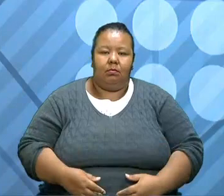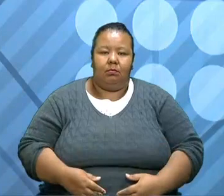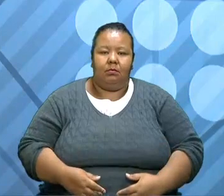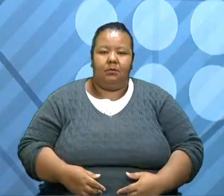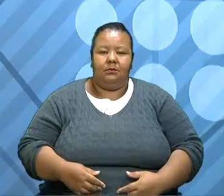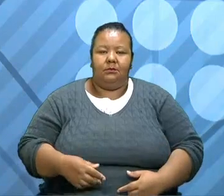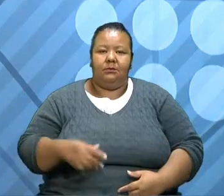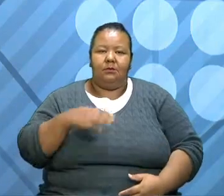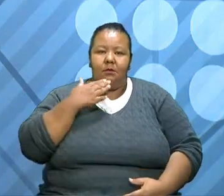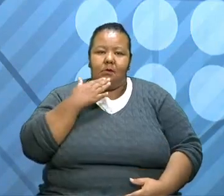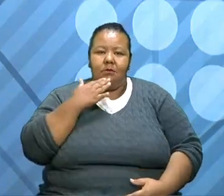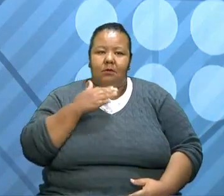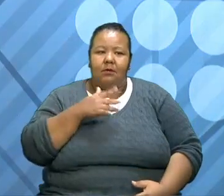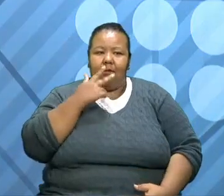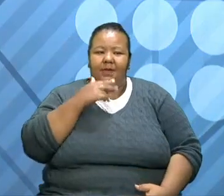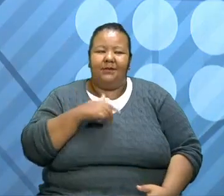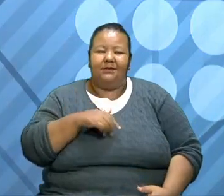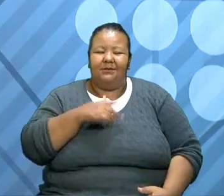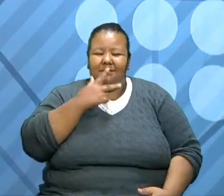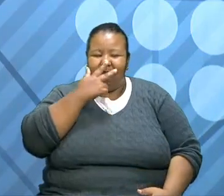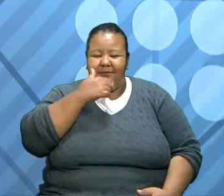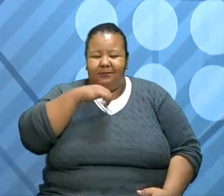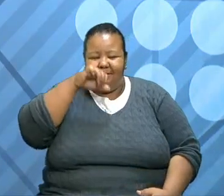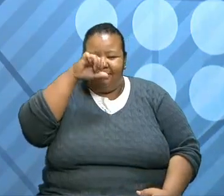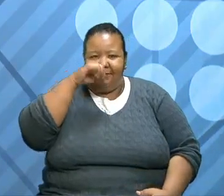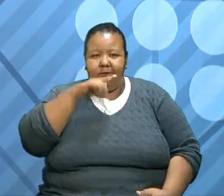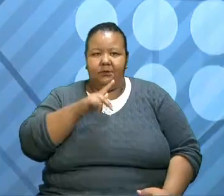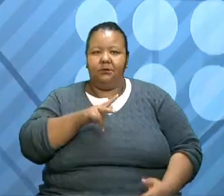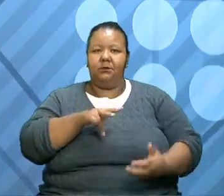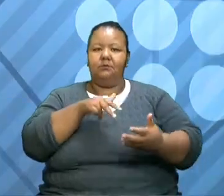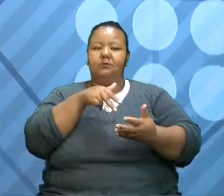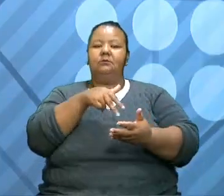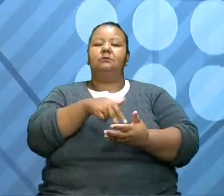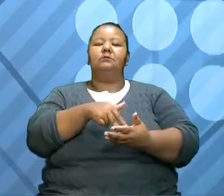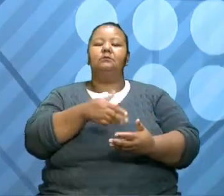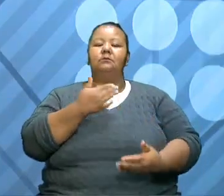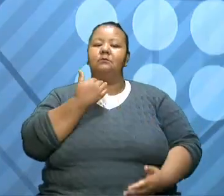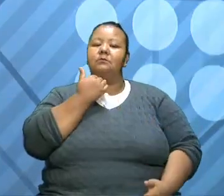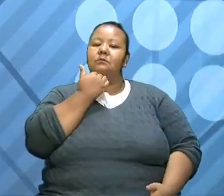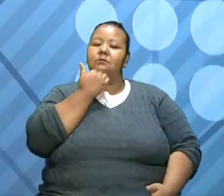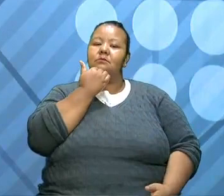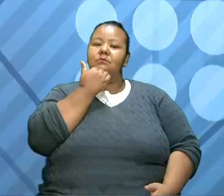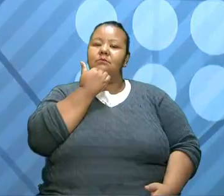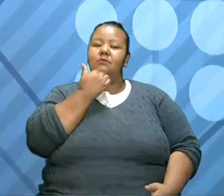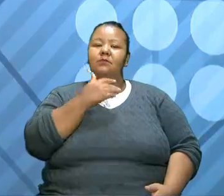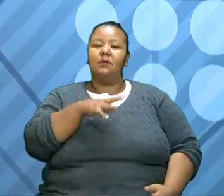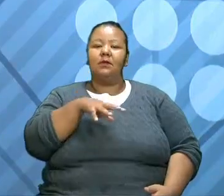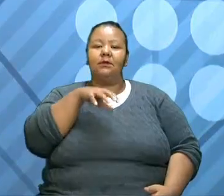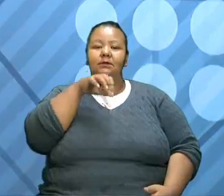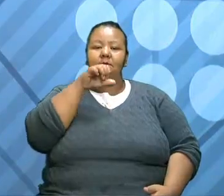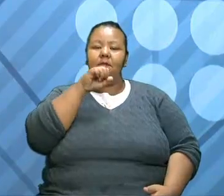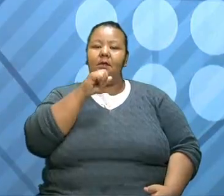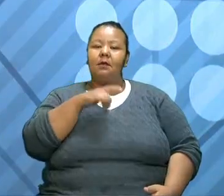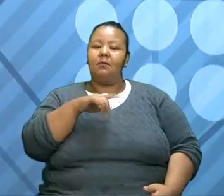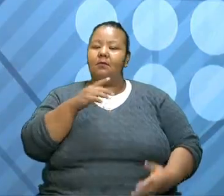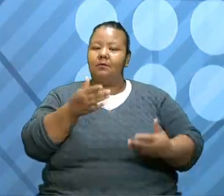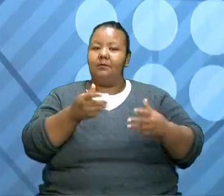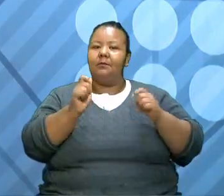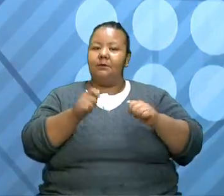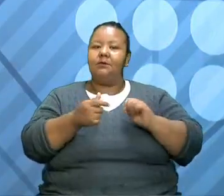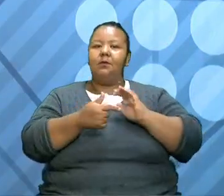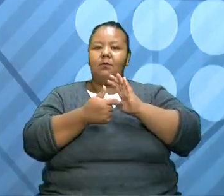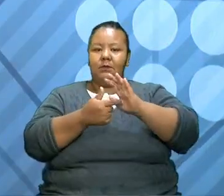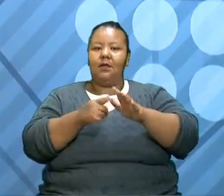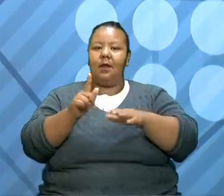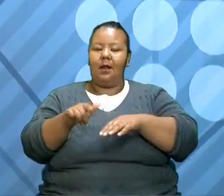assim, que você tem já uma sensação mais inferior, não, você se estica, respira, alonga a coluna para você